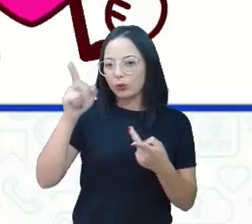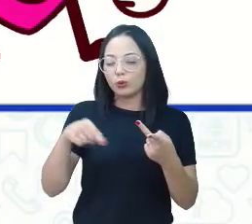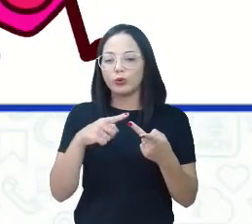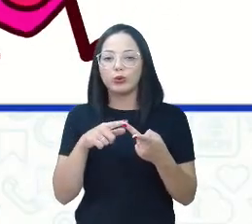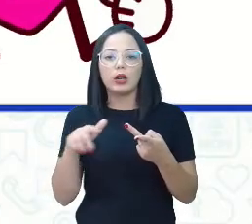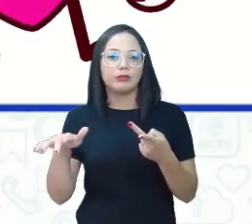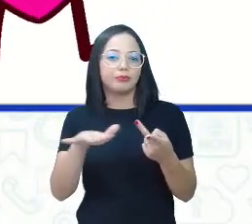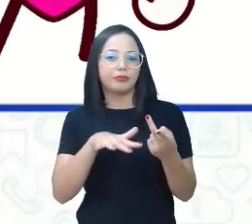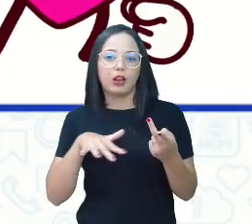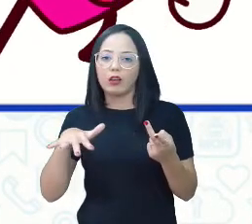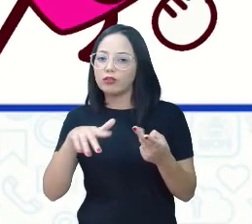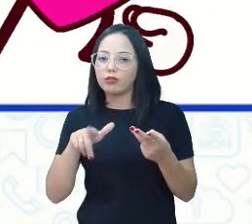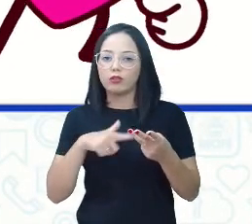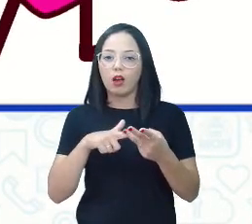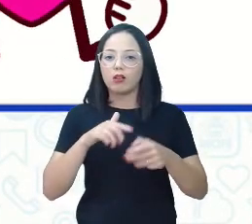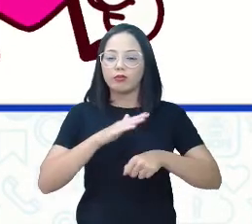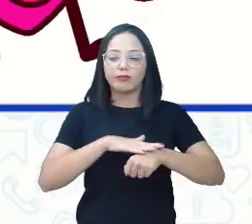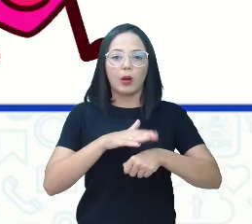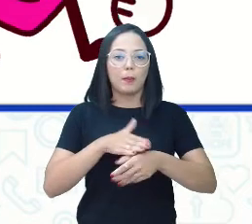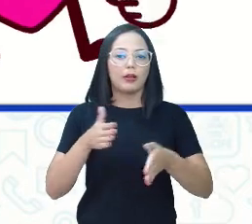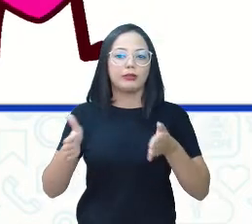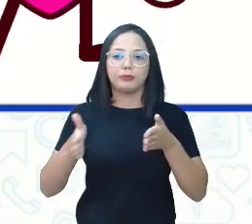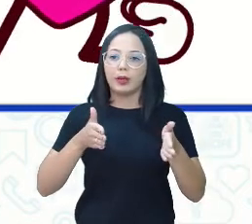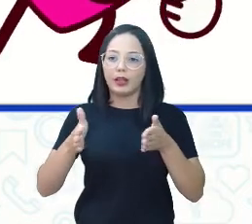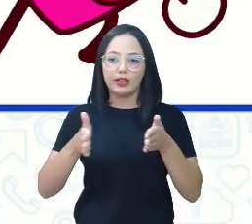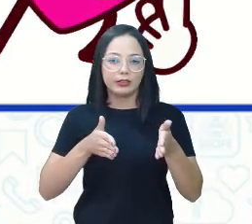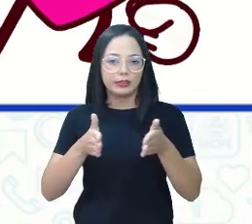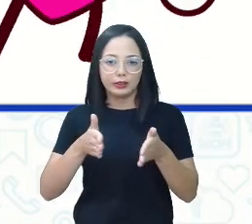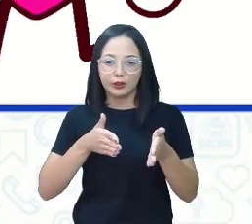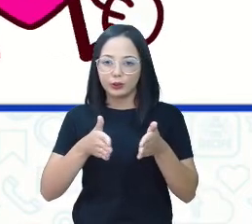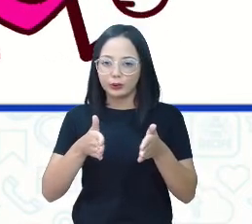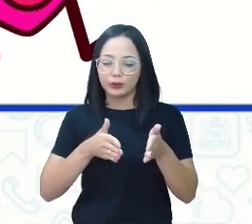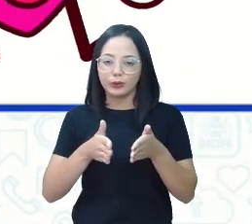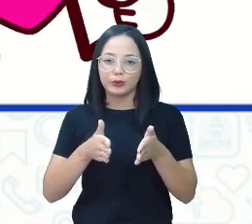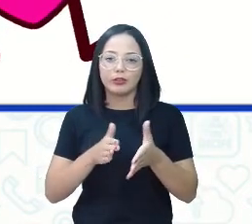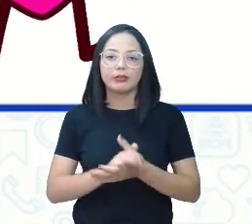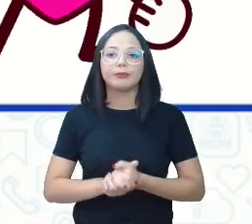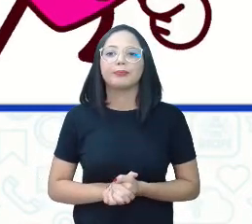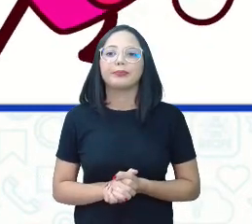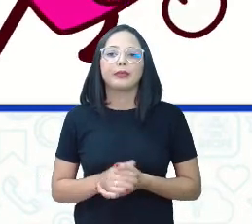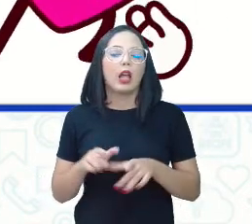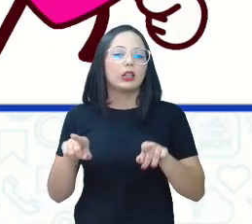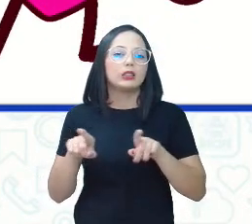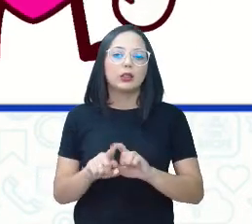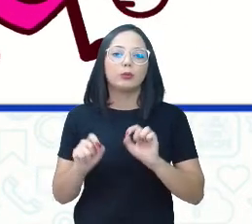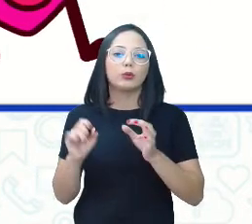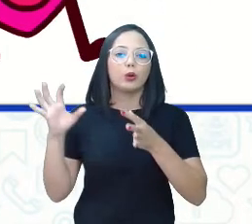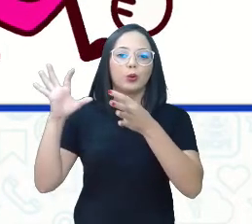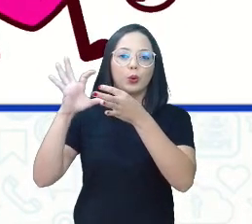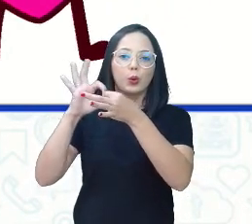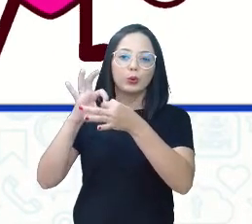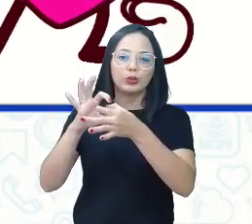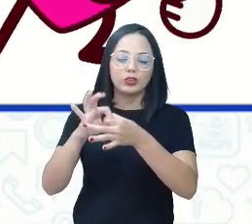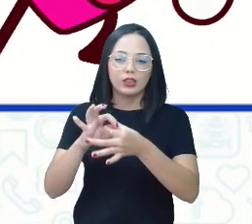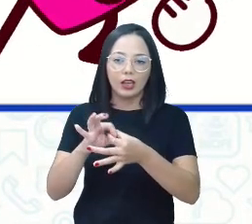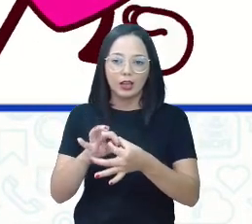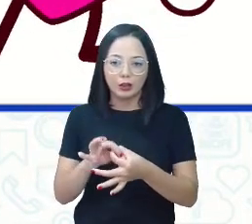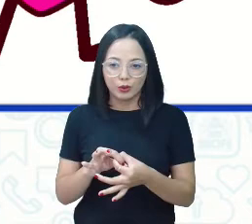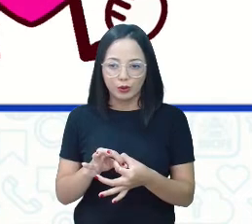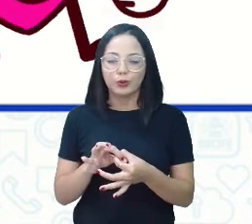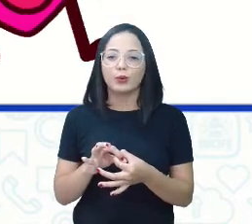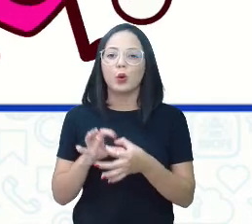cultura, conforme a região, a época, pessoal, também o contexto, não